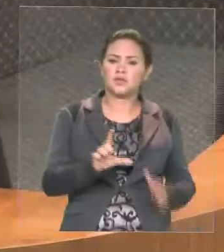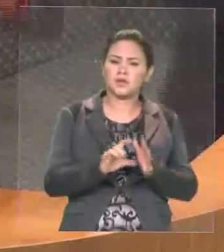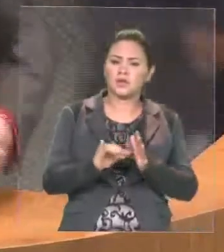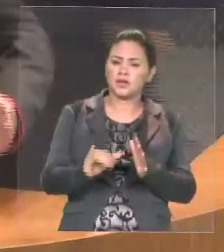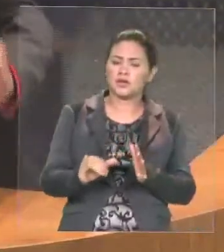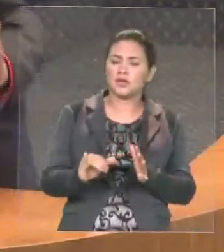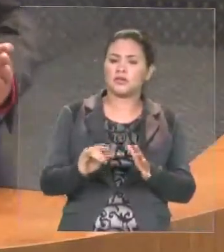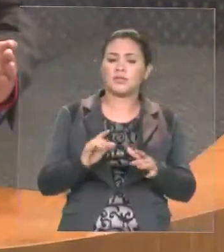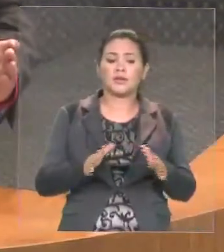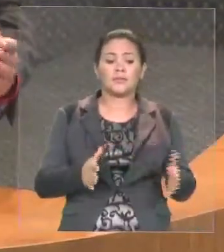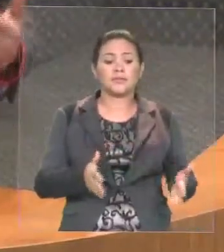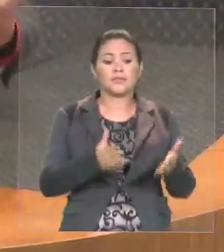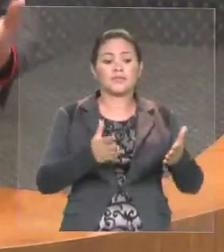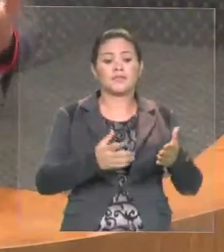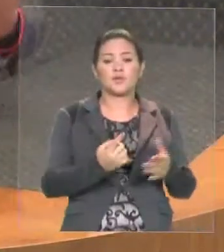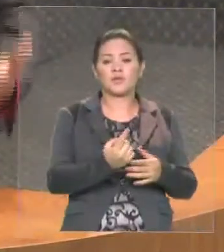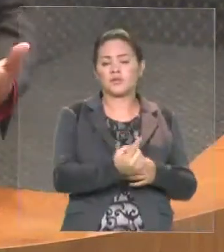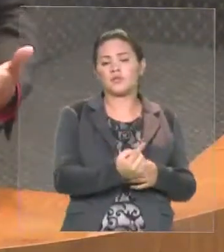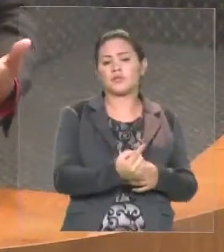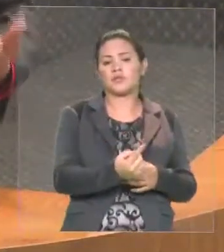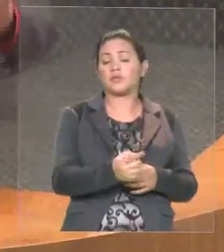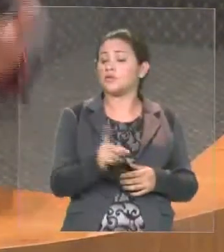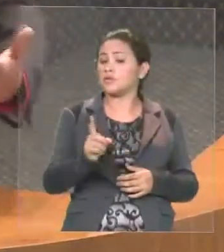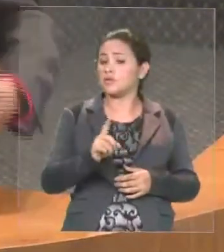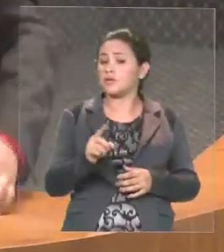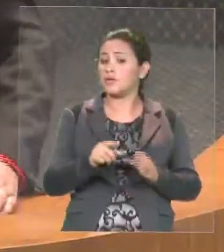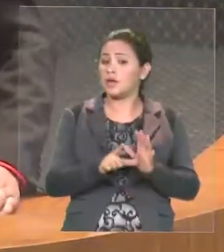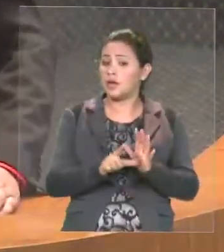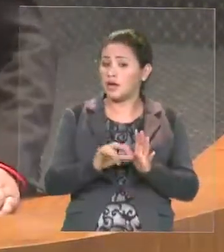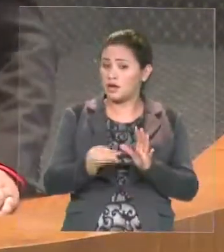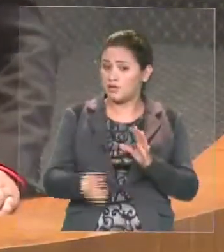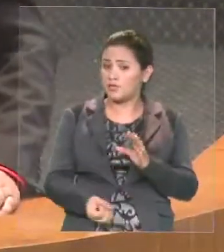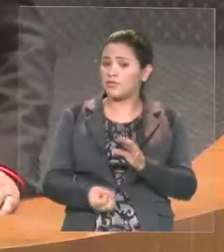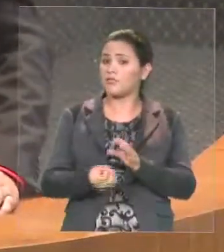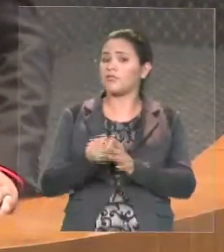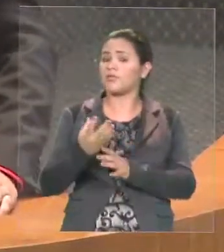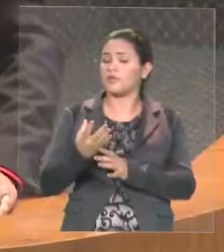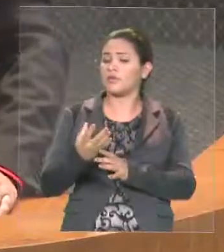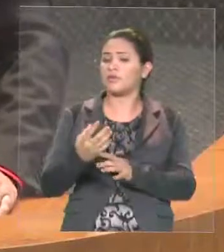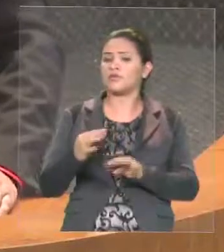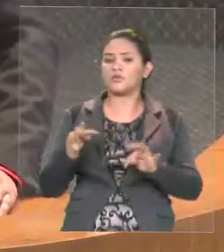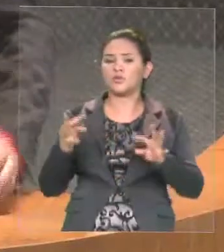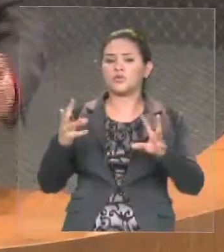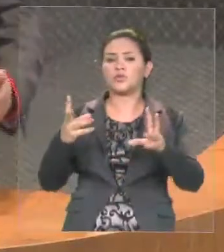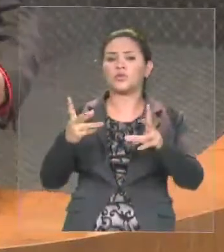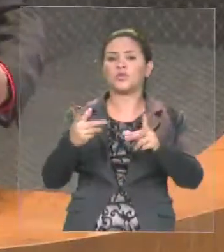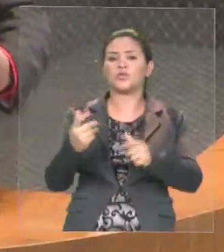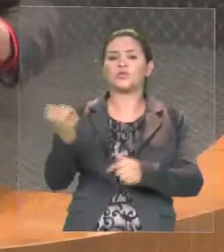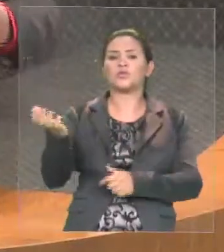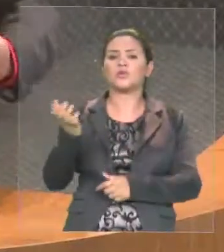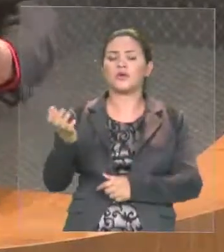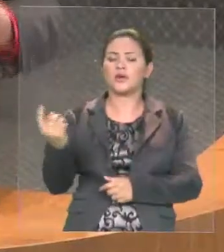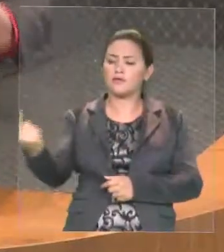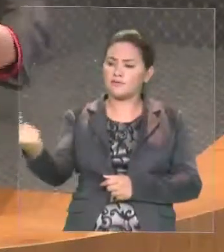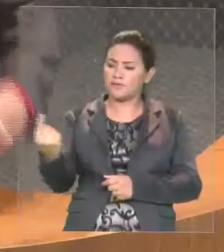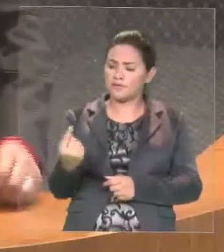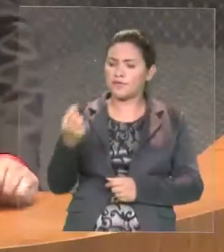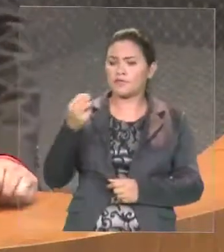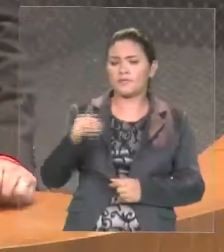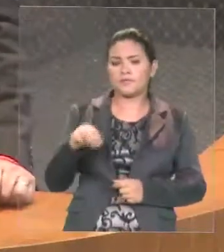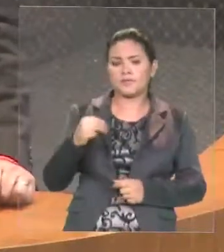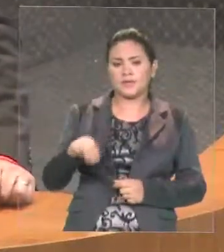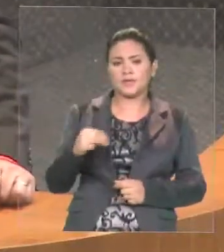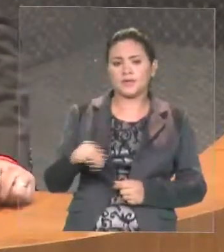contrário, a lei está sendo criada e todos que quiserem vir participar do comércio a partir dos centros